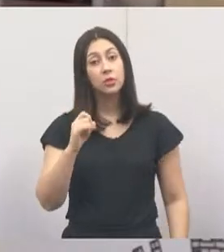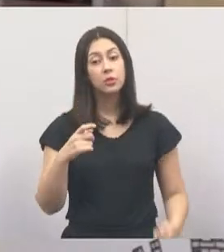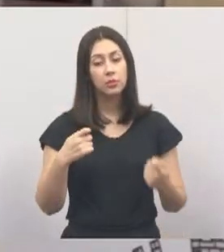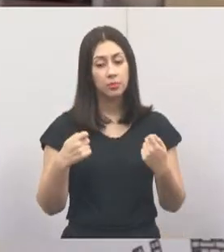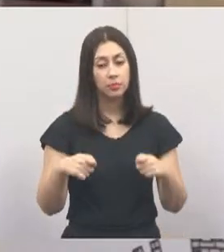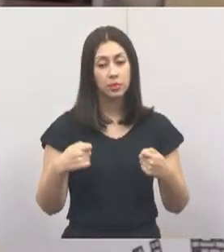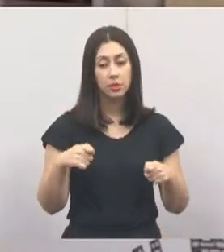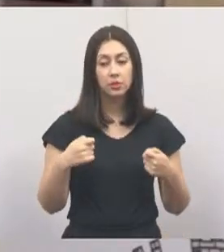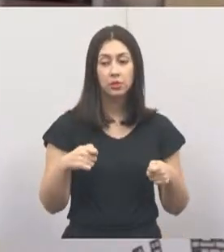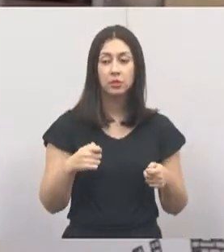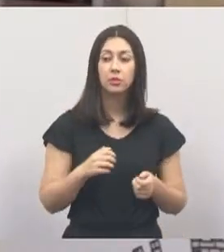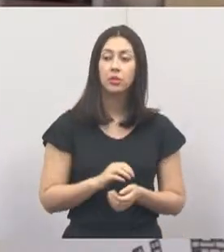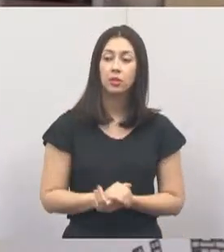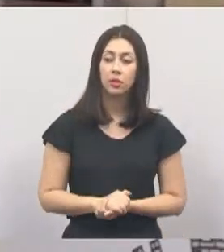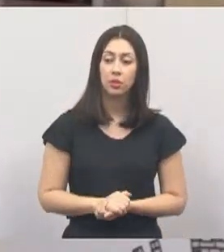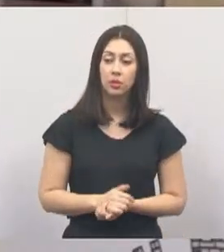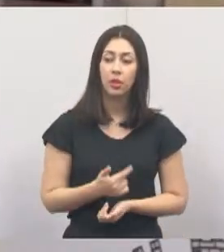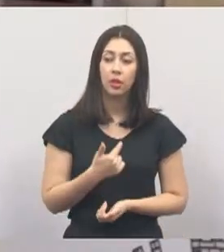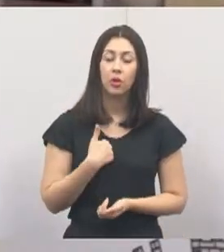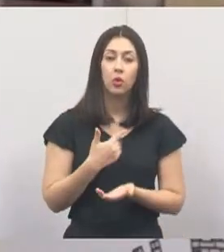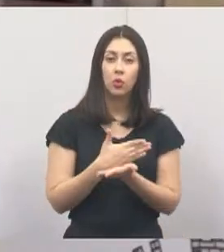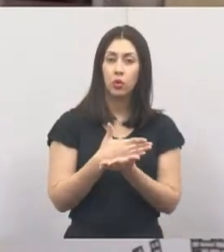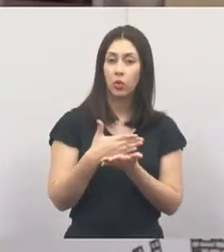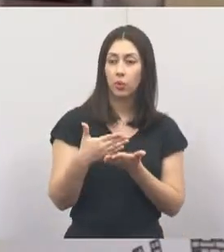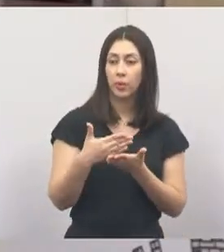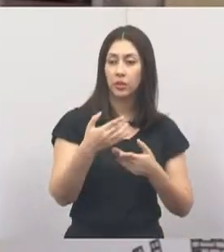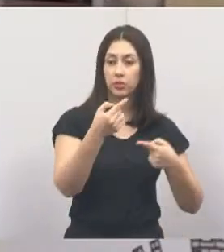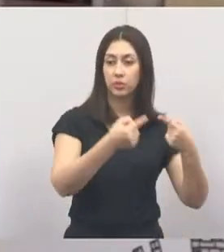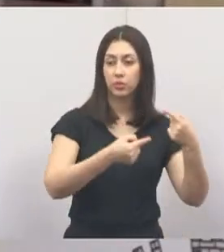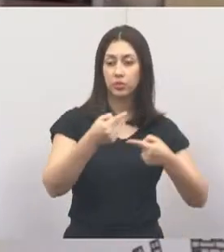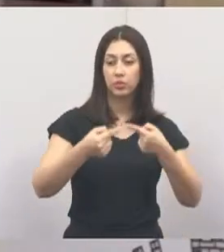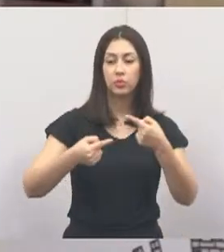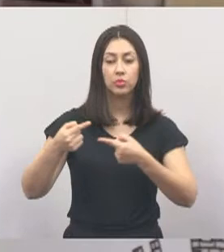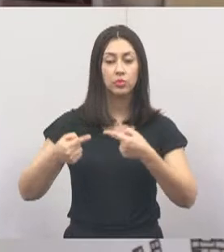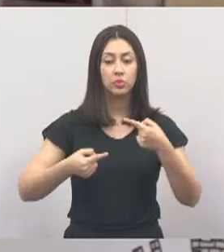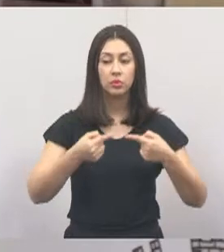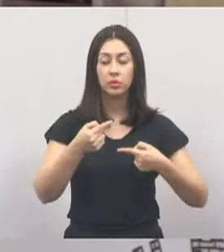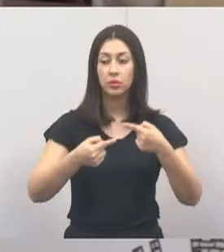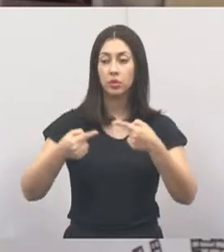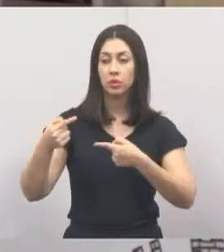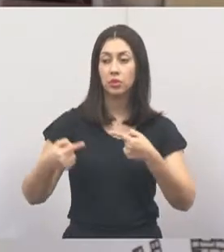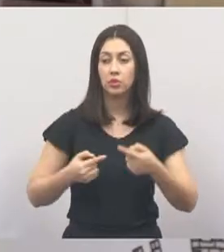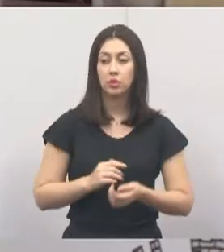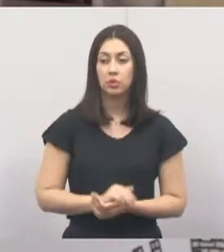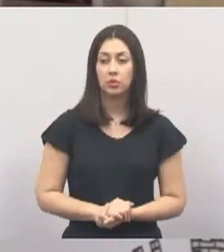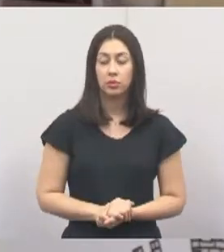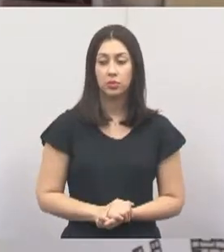necessidade, coloco em aberto a discussão para os demais